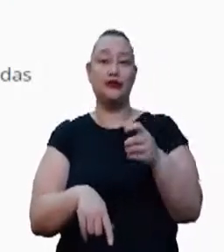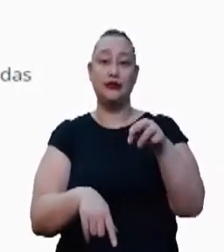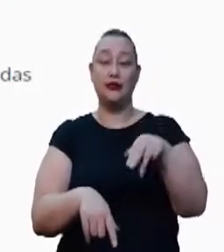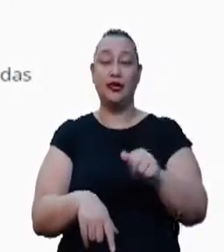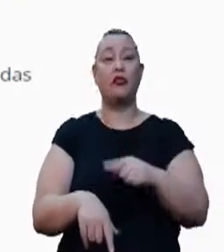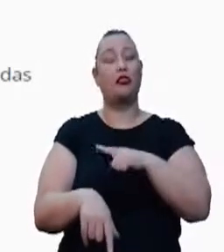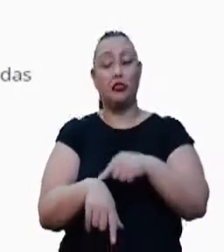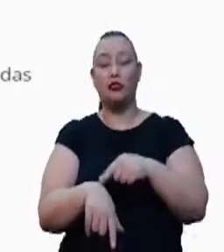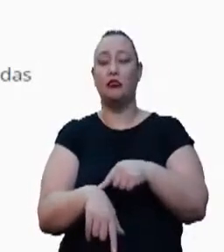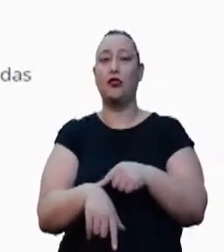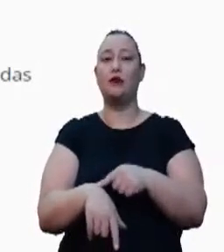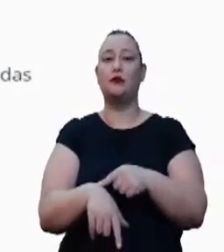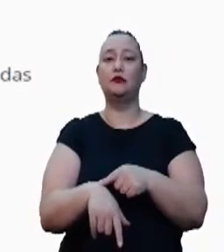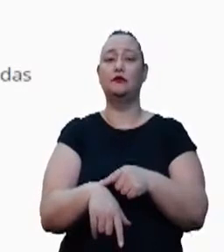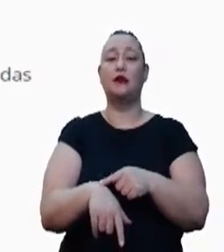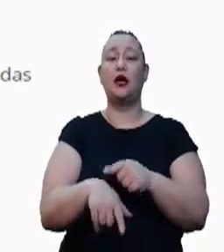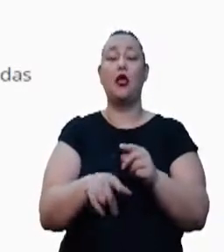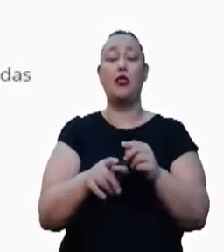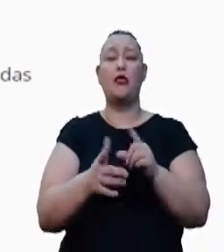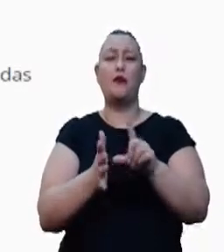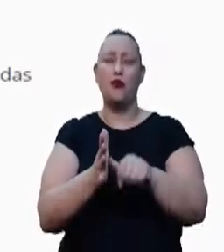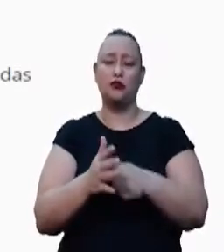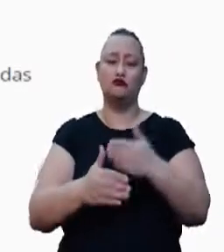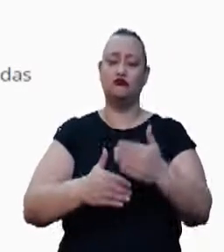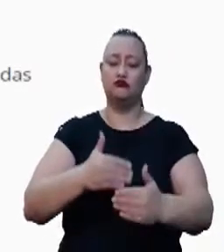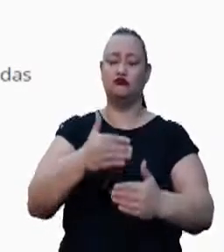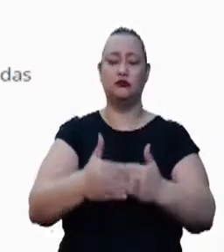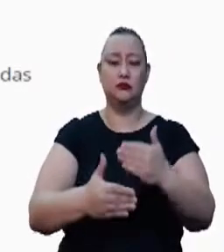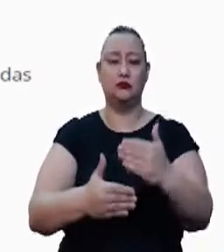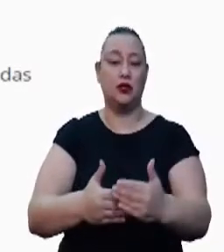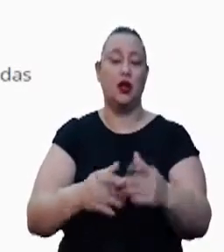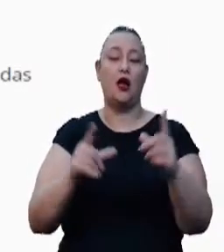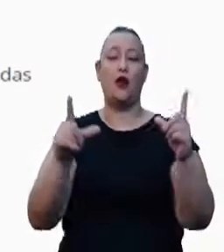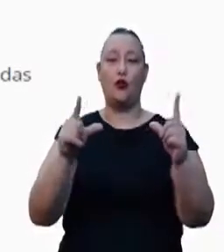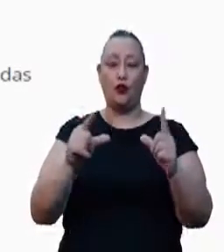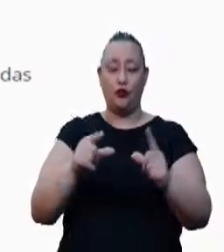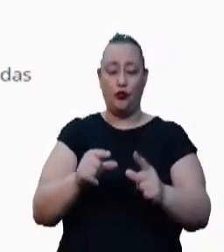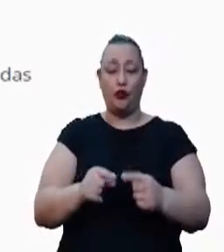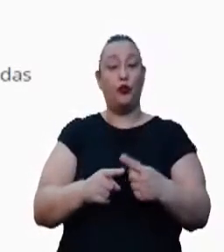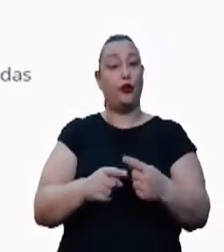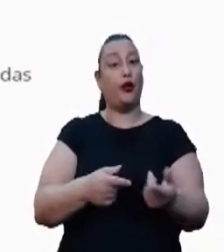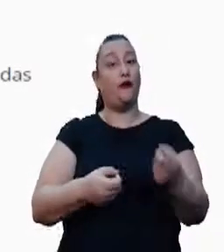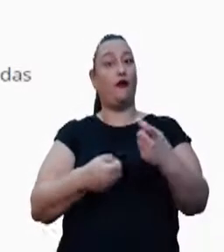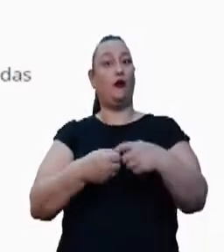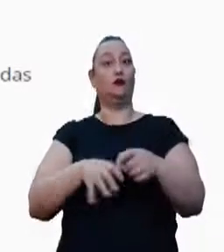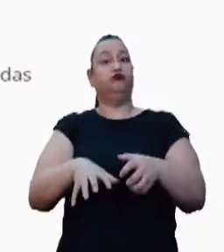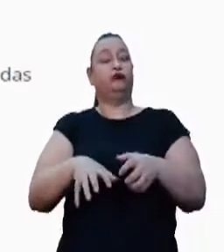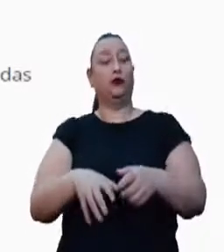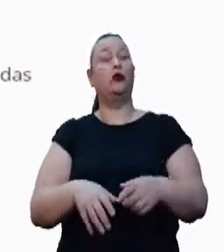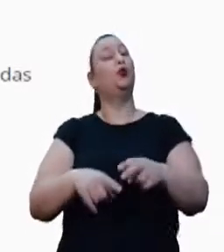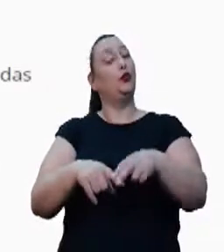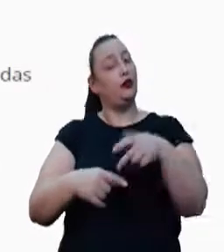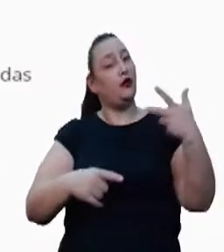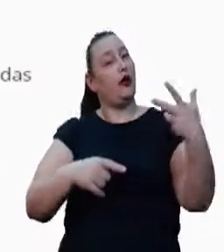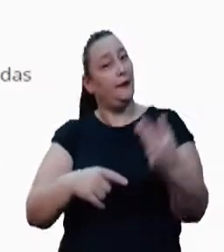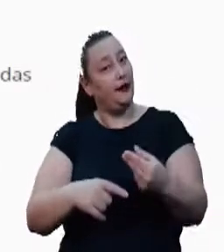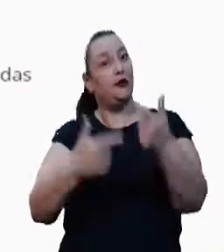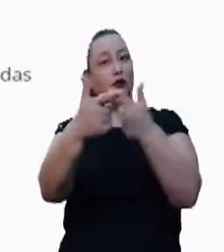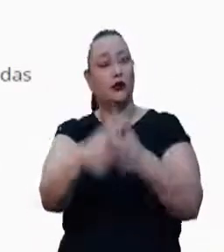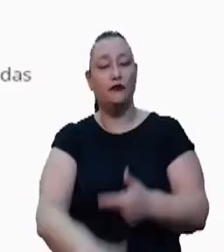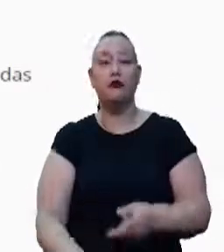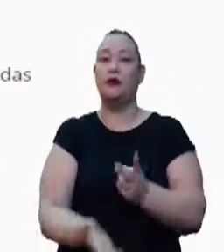ação, e a hora que acaba a ação da toxina nesse músculo, ela precisa ser reaplicada para ela